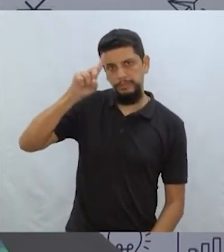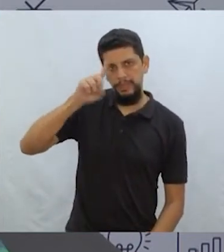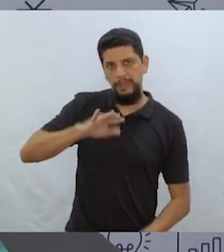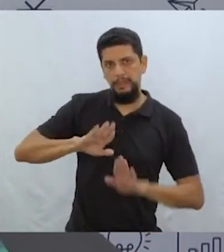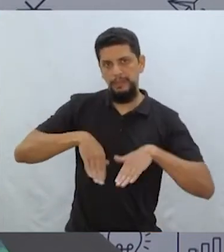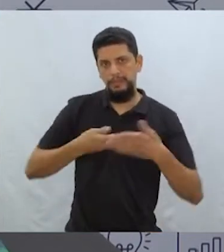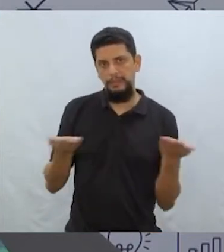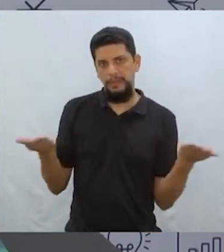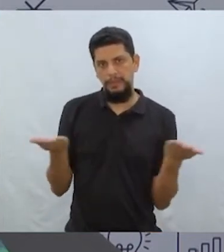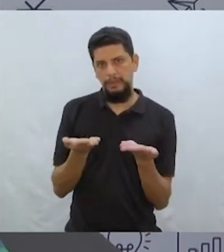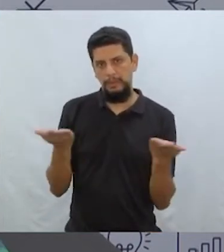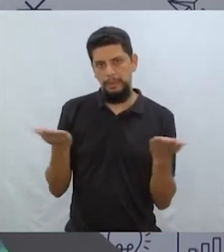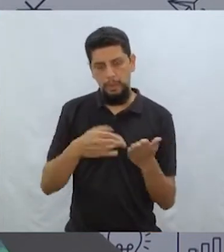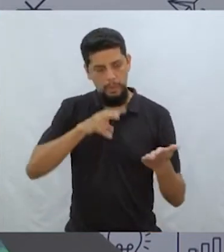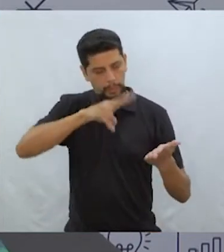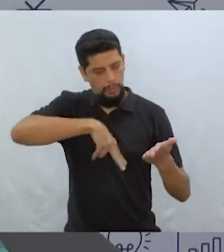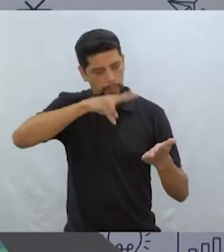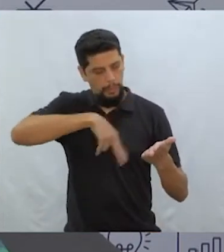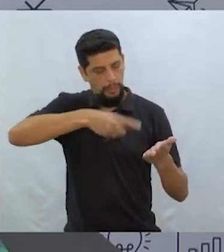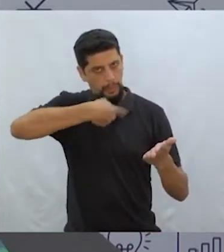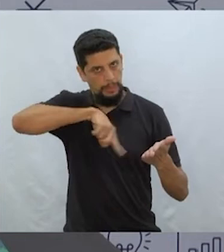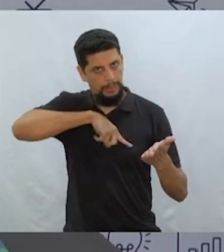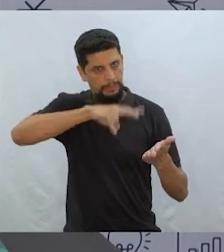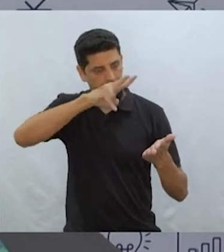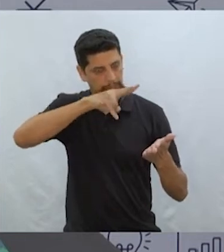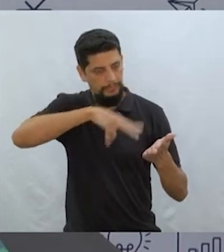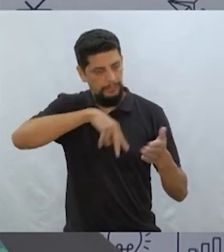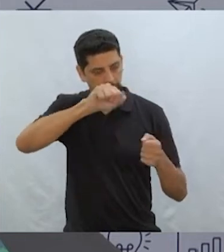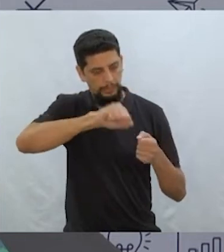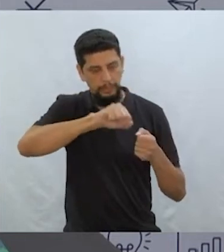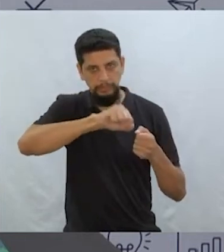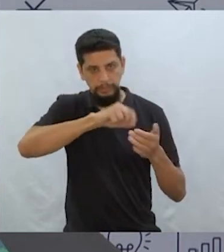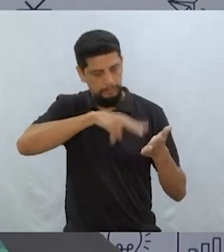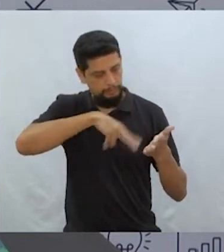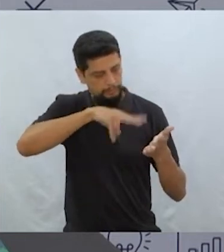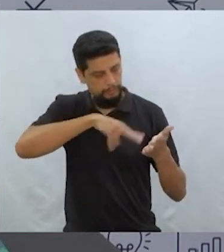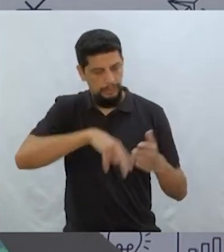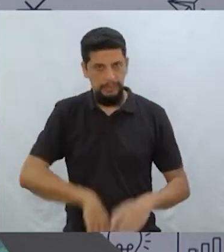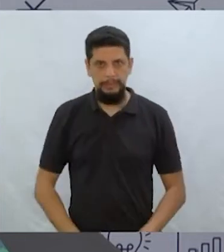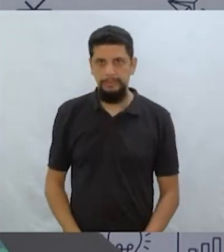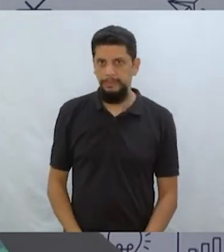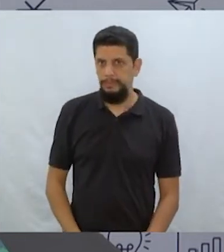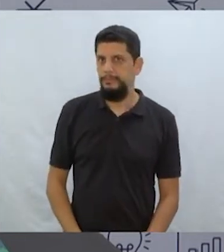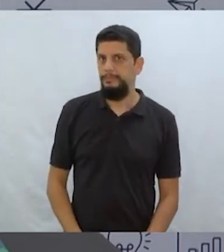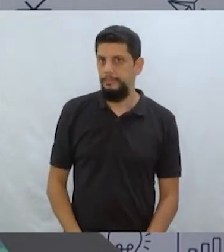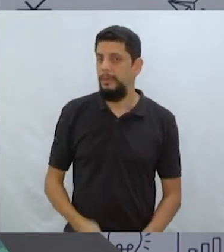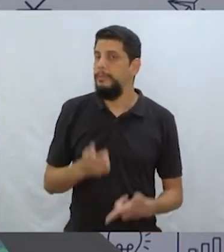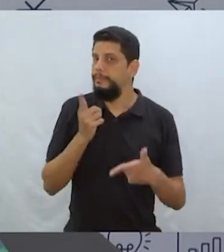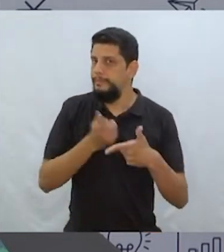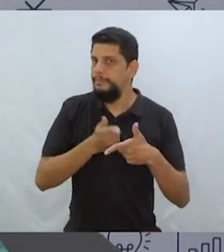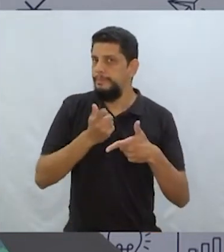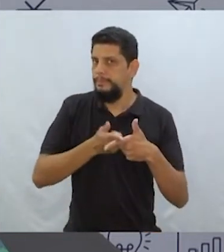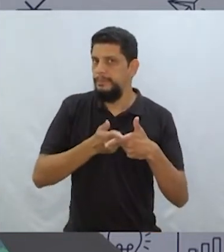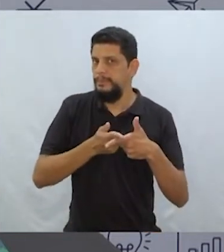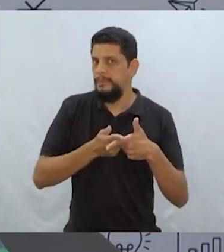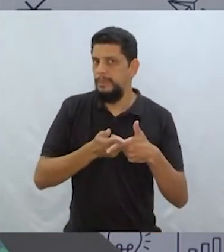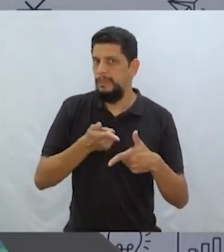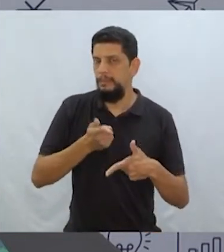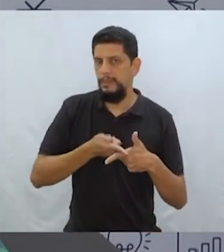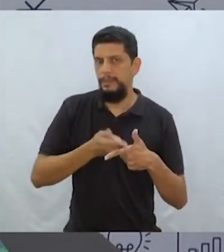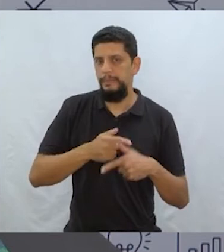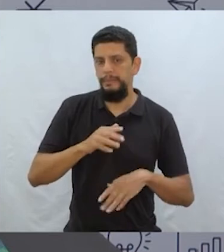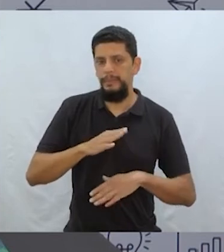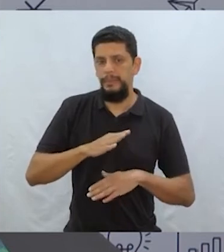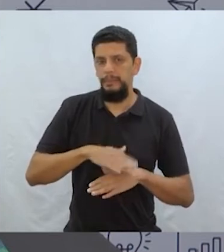dia então essa leitura que nós vamos fazer ela vai se aproximar ainda mais da gente por quê Porque vai